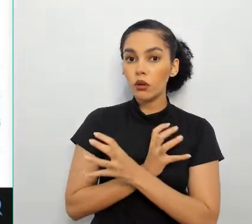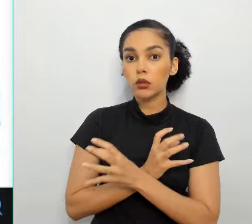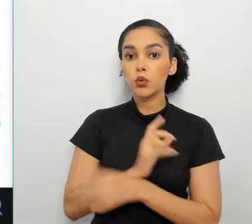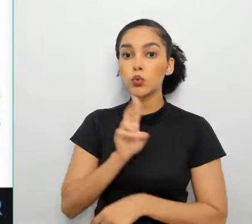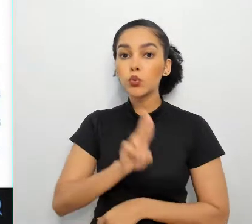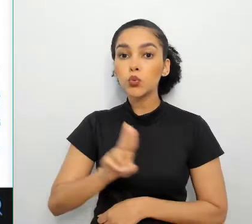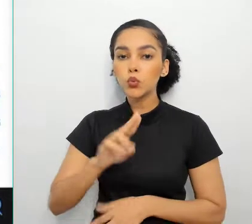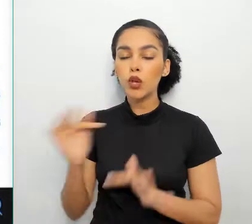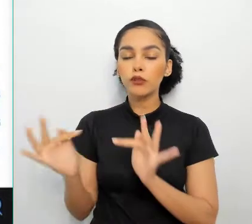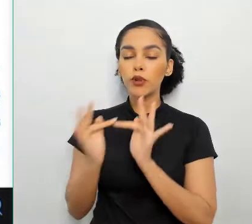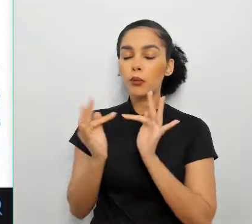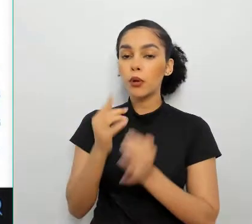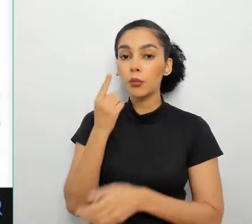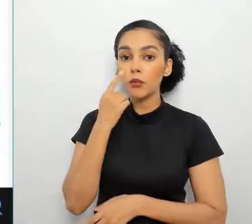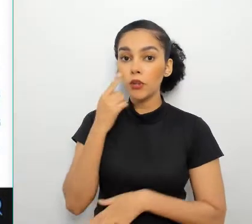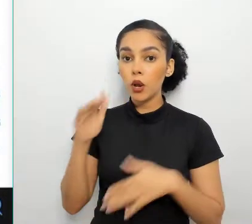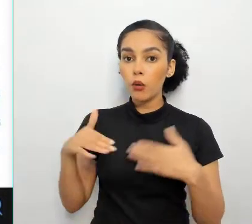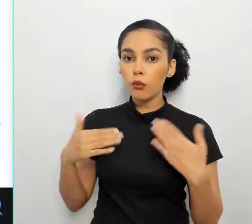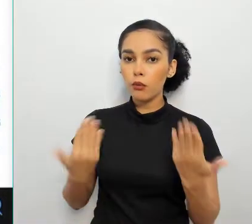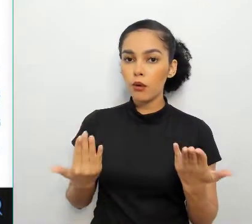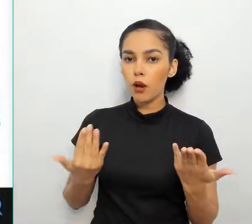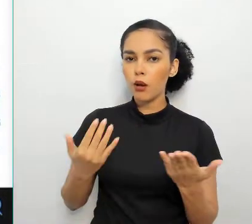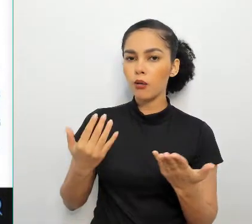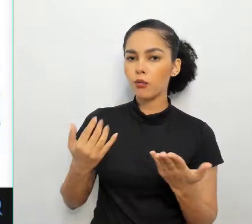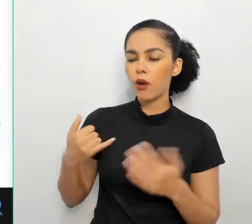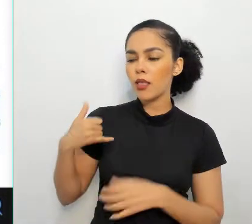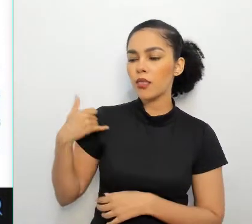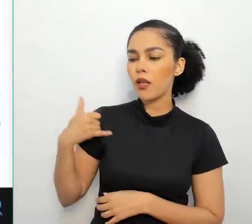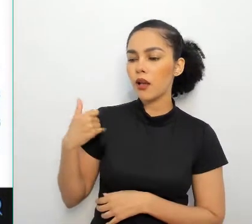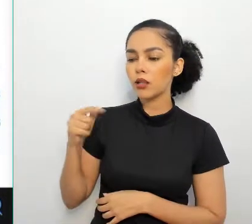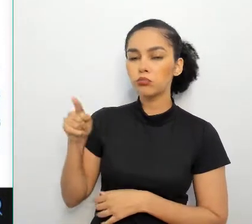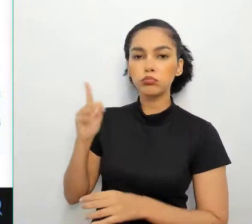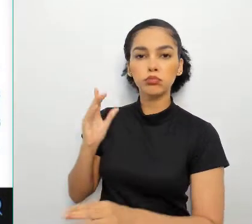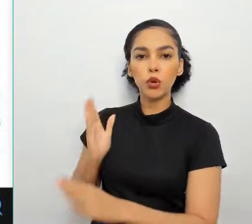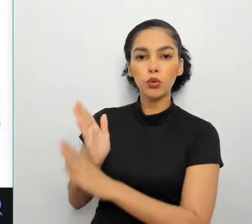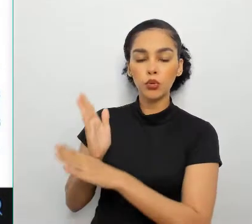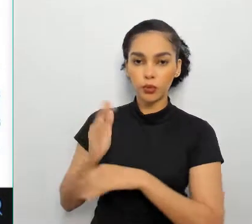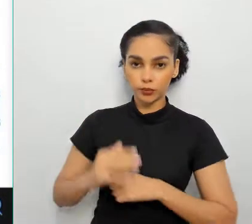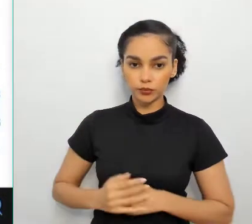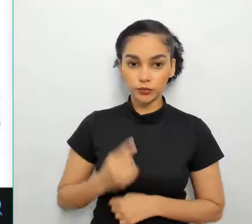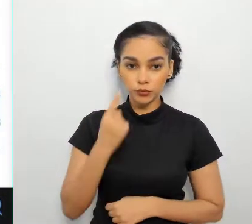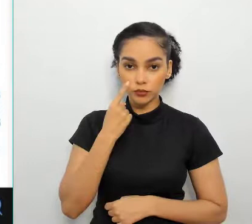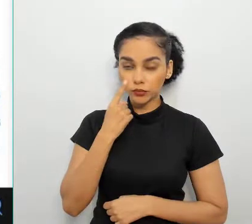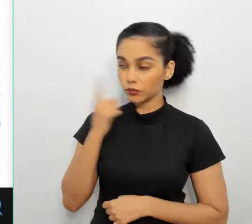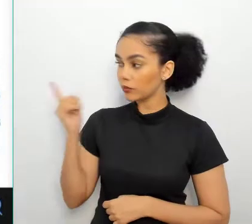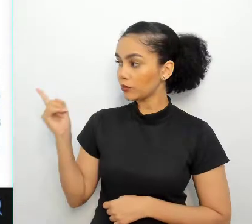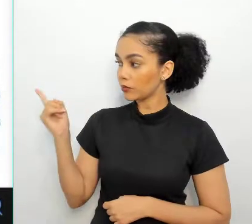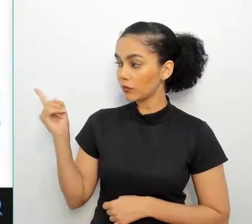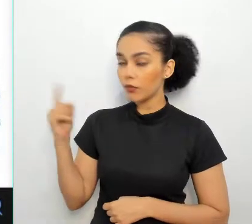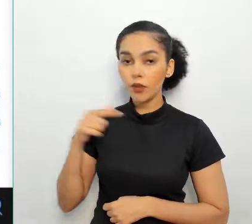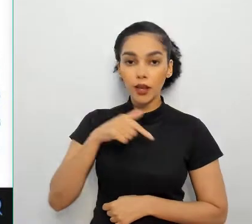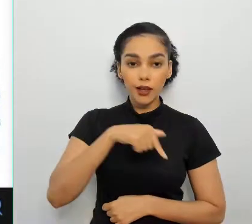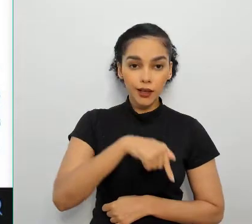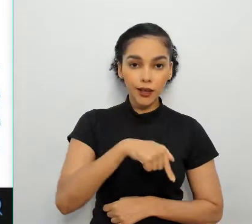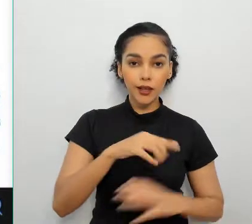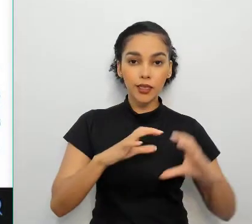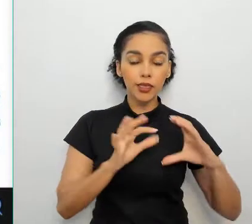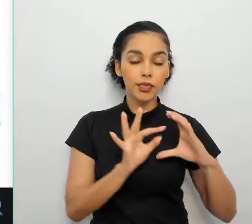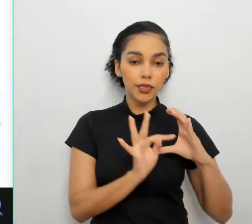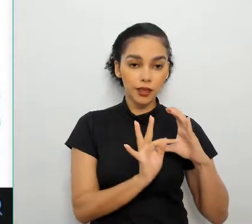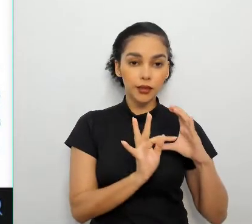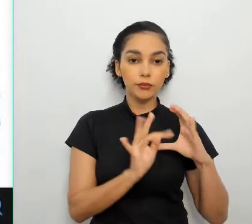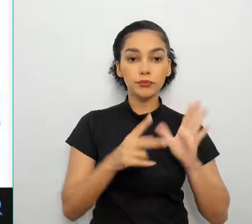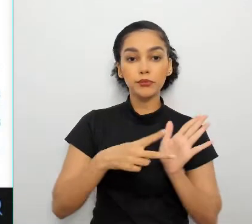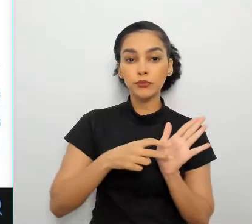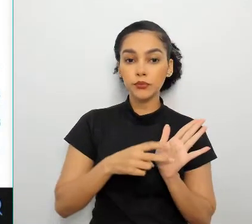saber a idade de um fóssil encontrado. A fórmula é essa aqui que eu vou destacar. A fórmula diz que Q de T é